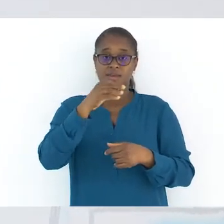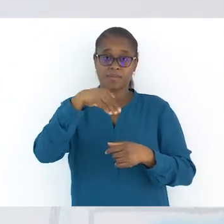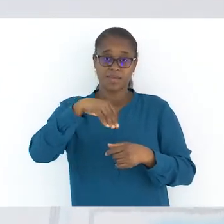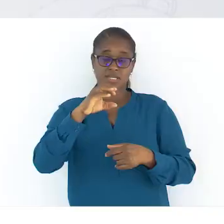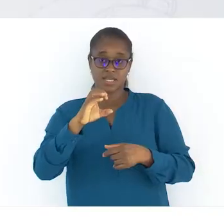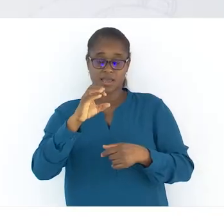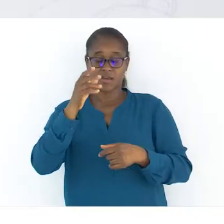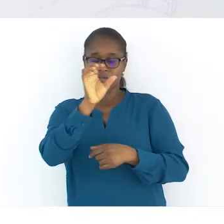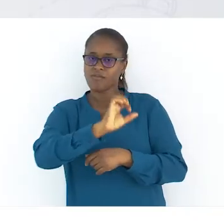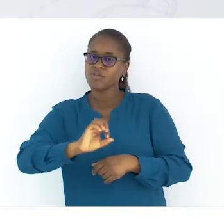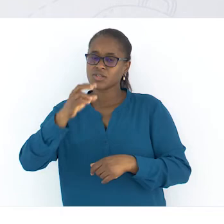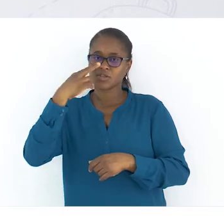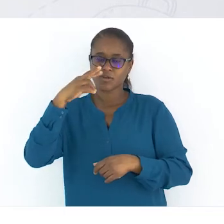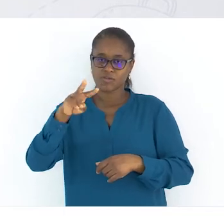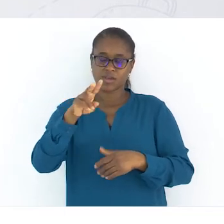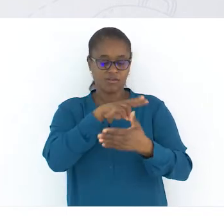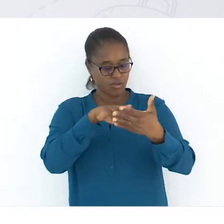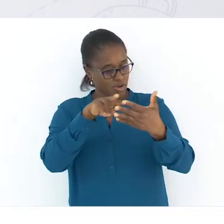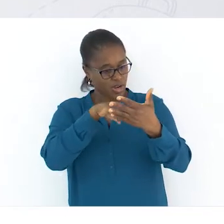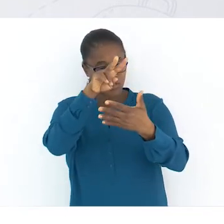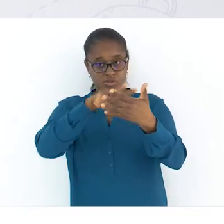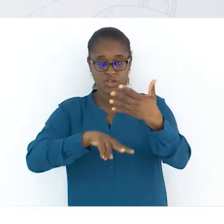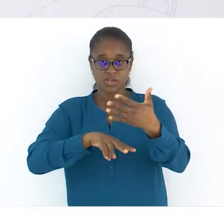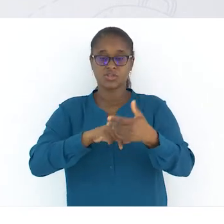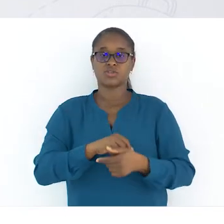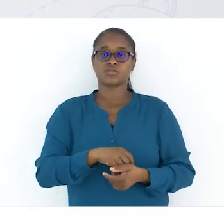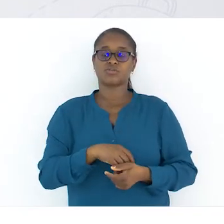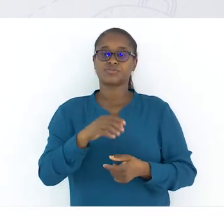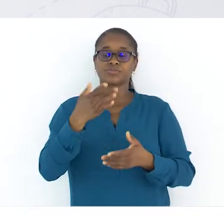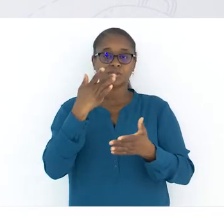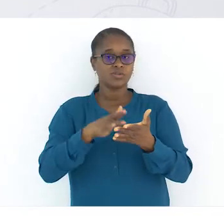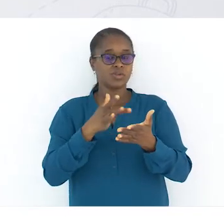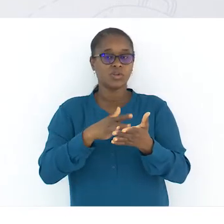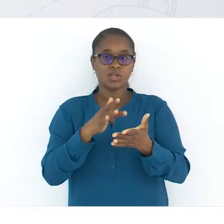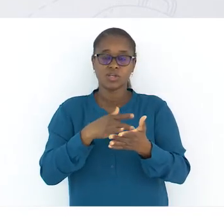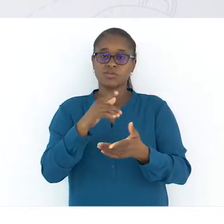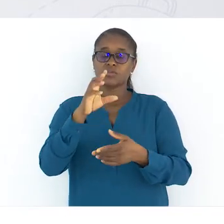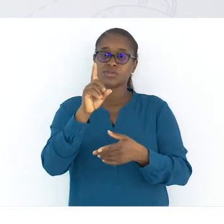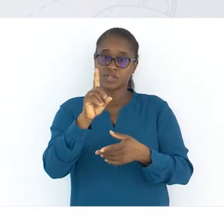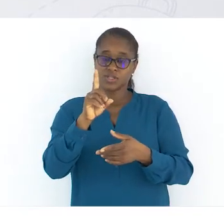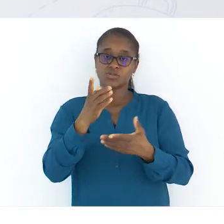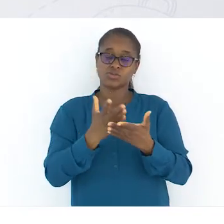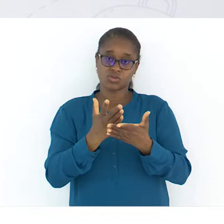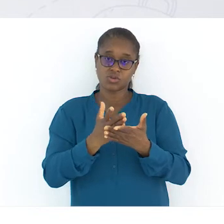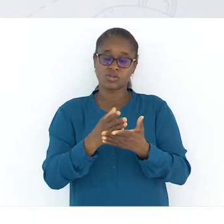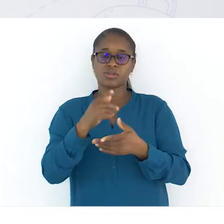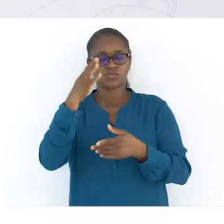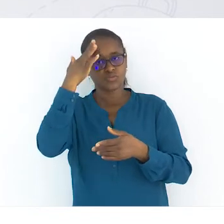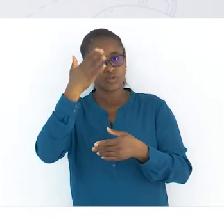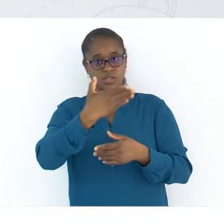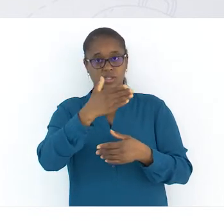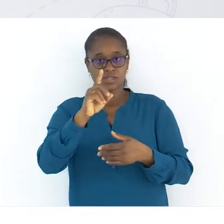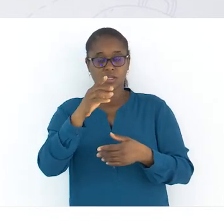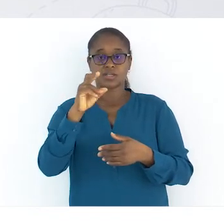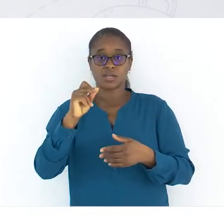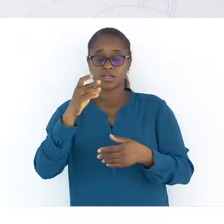que é que vocês vão ver? Vão ler o texto Os Piratas, do manual do 6º ano, na página 76 a 78, e